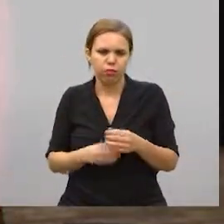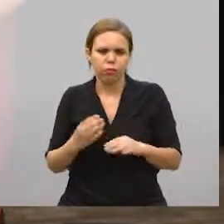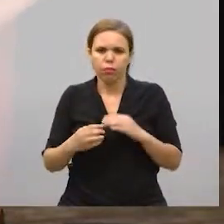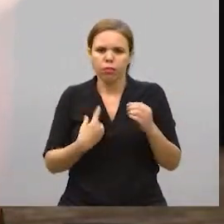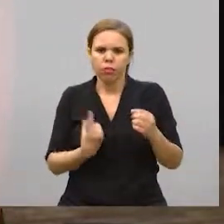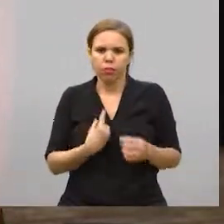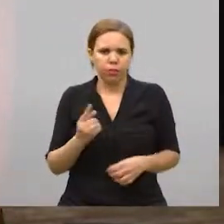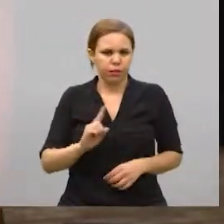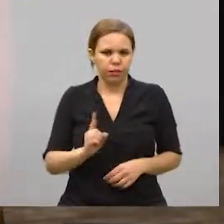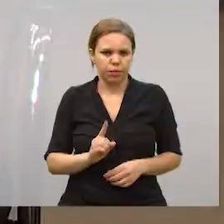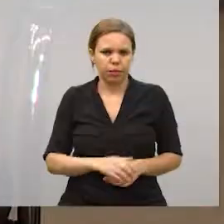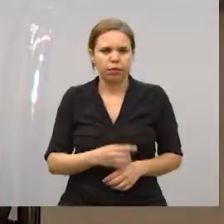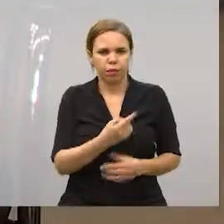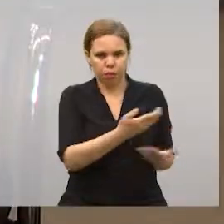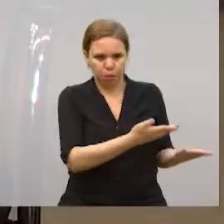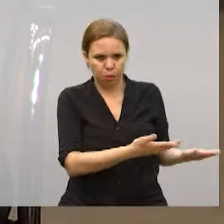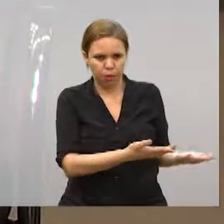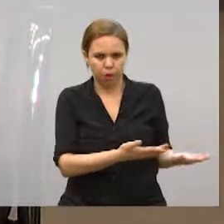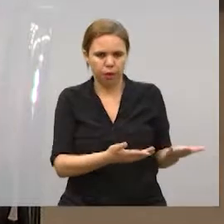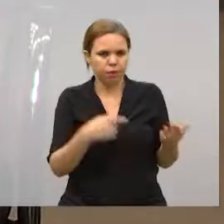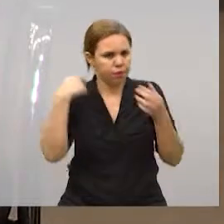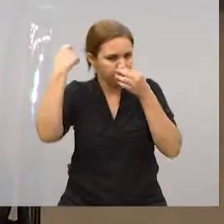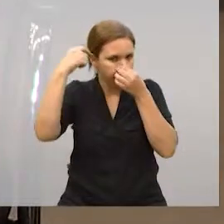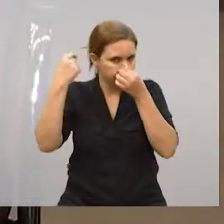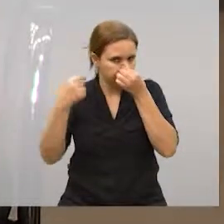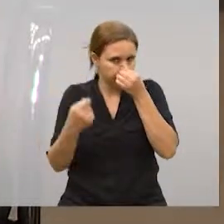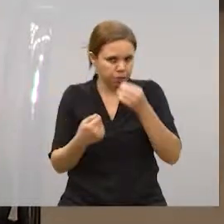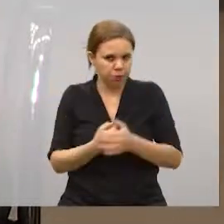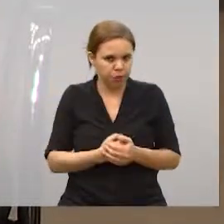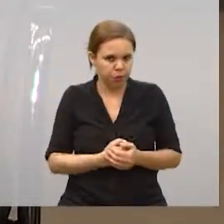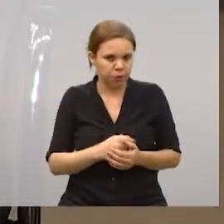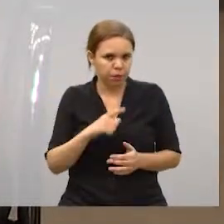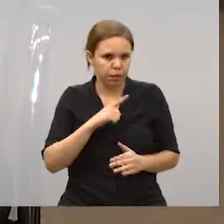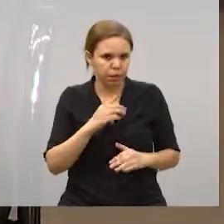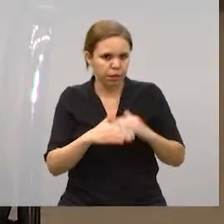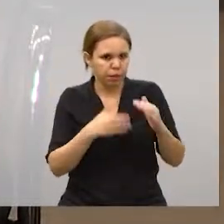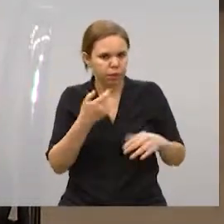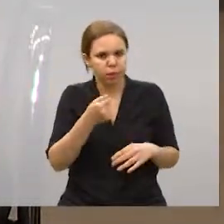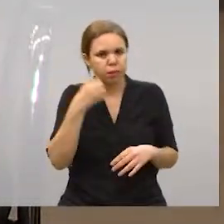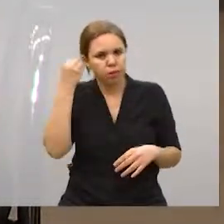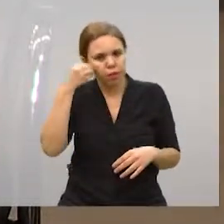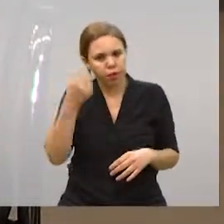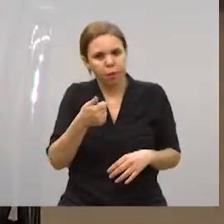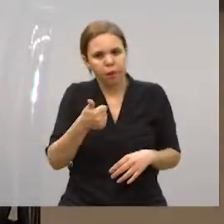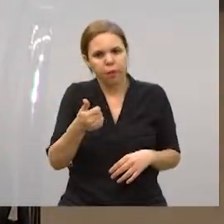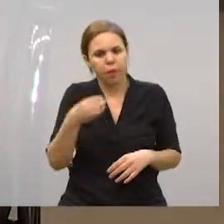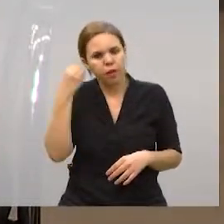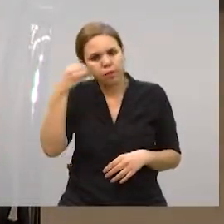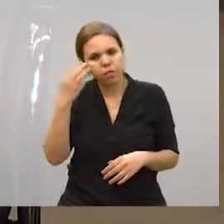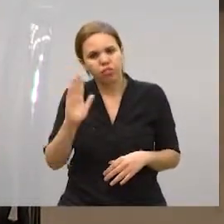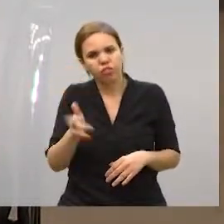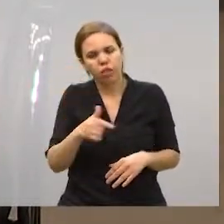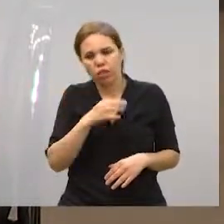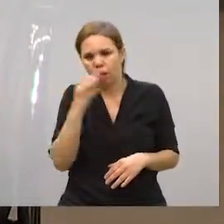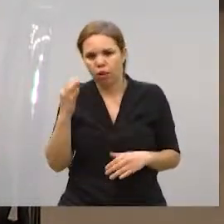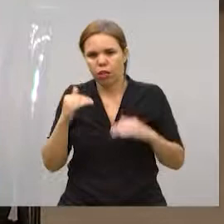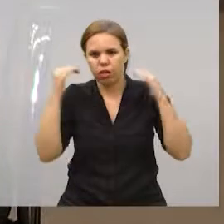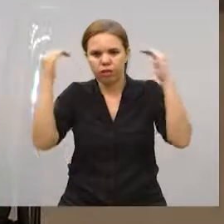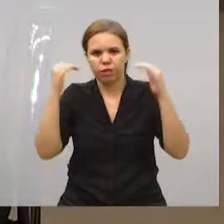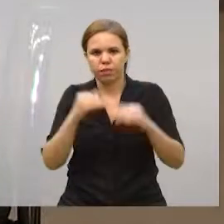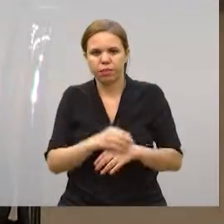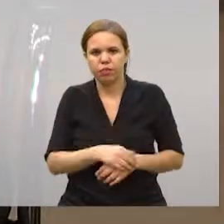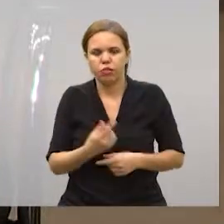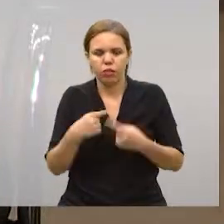não solo, sabe? E ela também como atriz, ela tem uma experiência. Era uma primeira experiência, hoje em dia